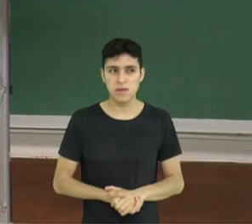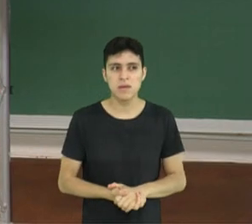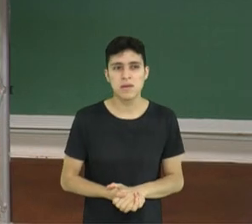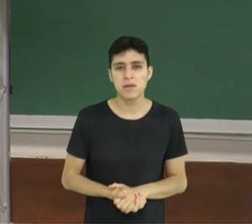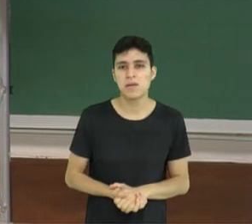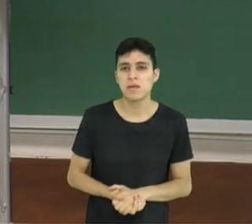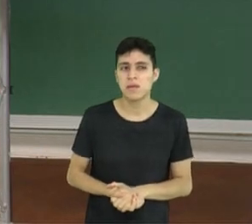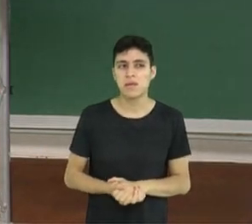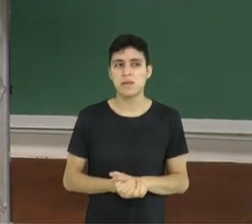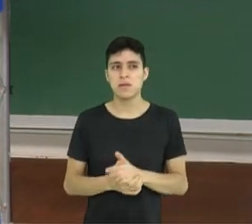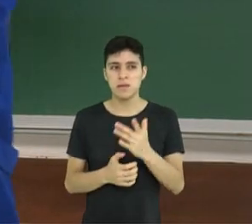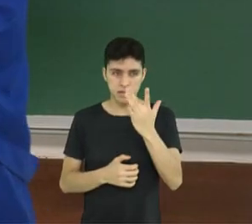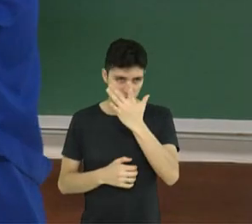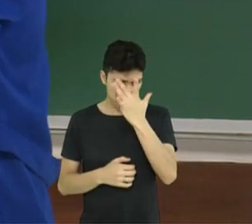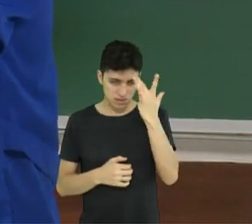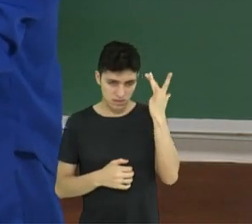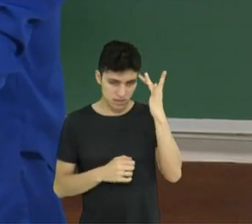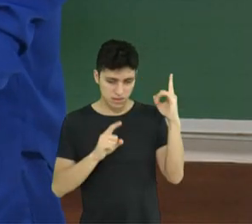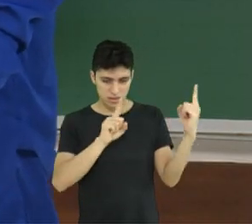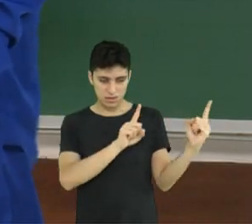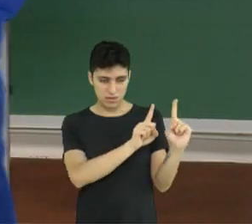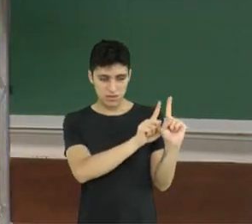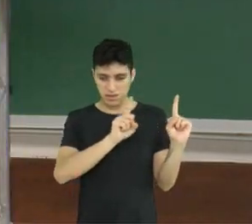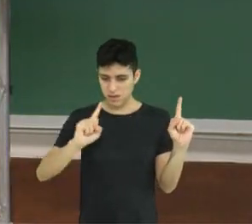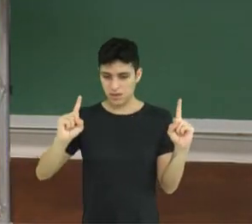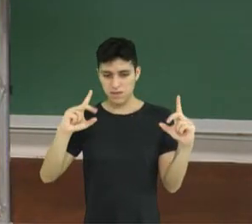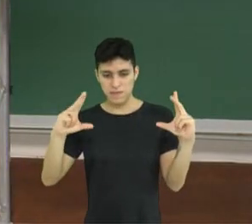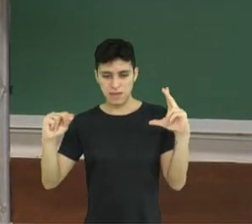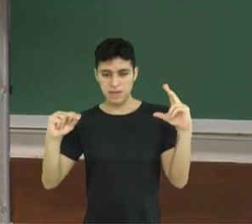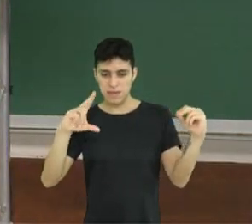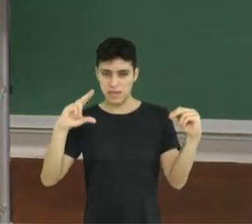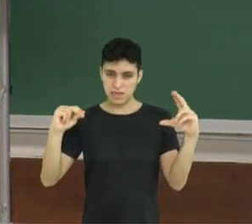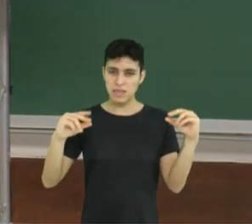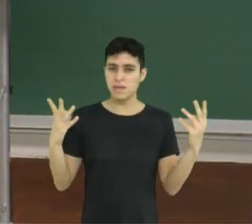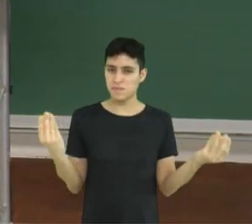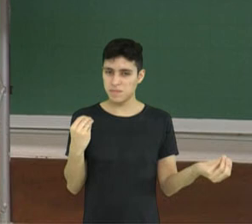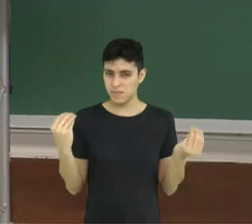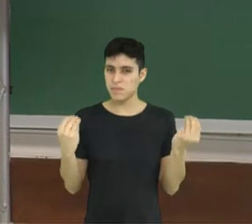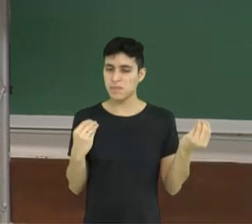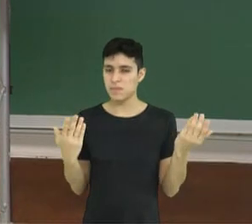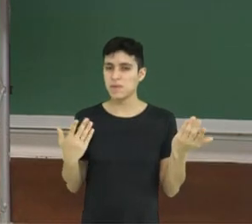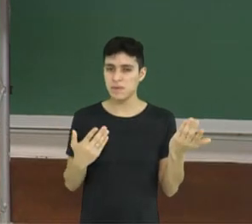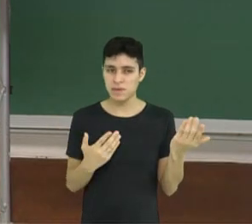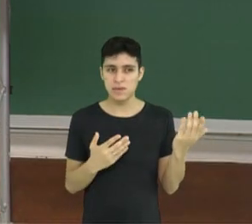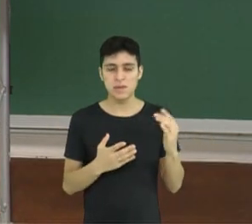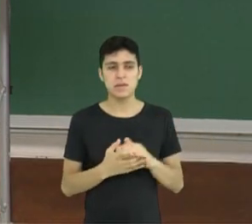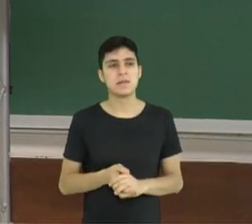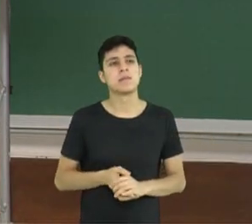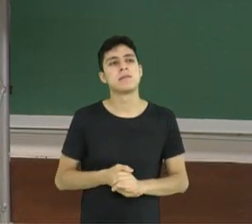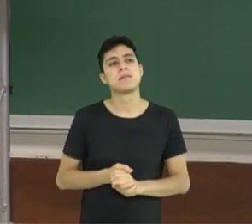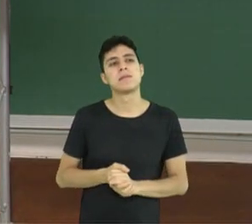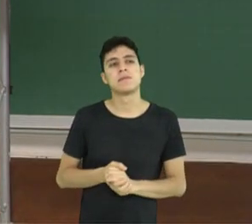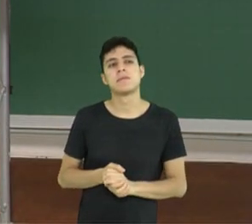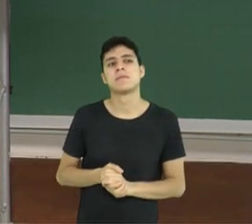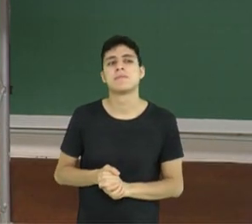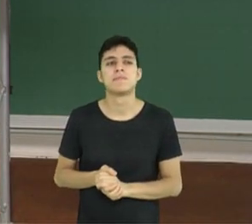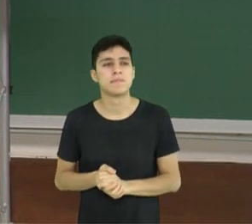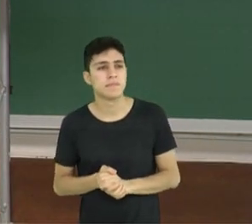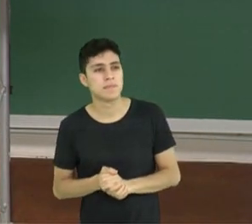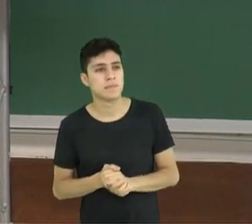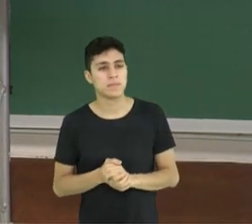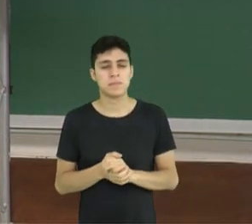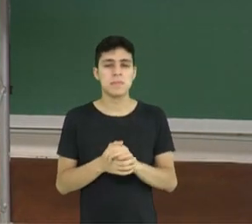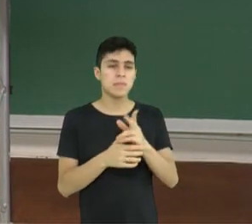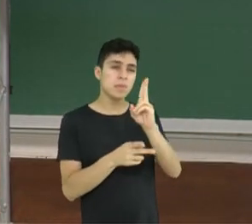Raquel né Eu tô aqui falando aí tenho outro eu aqui é pois é só acontecia tudo dando cortar o fio mudar fugiu no